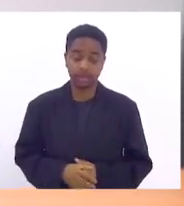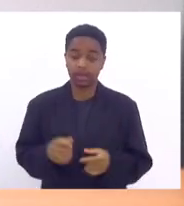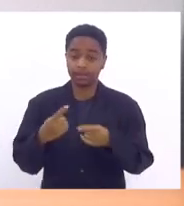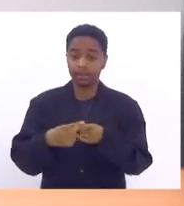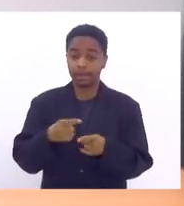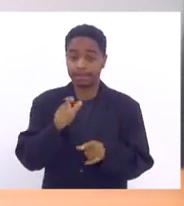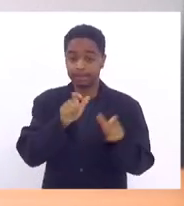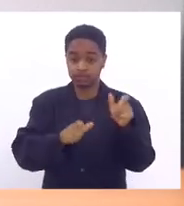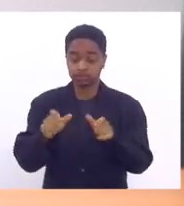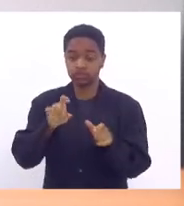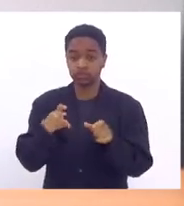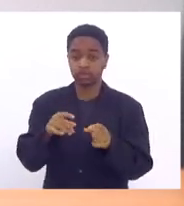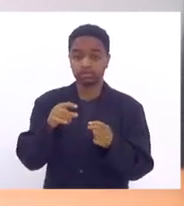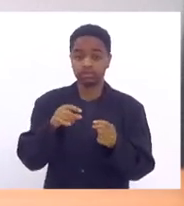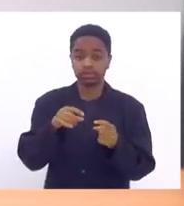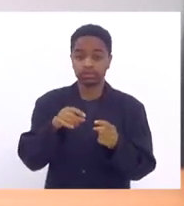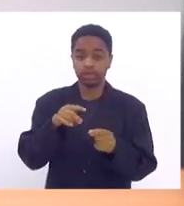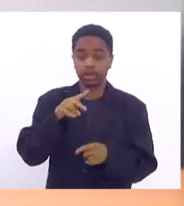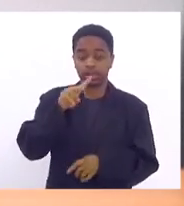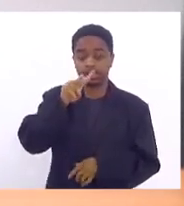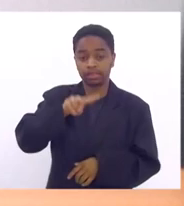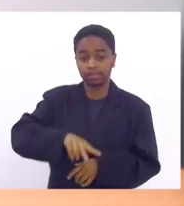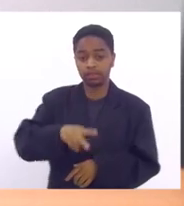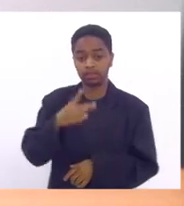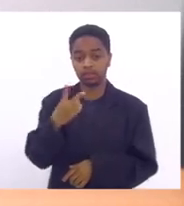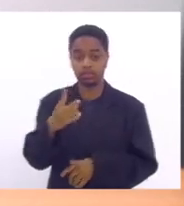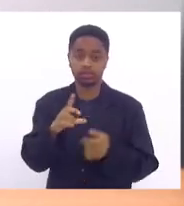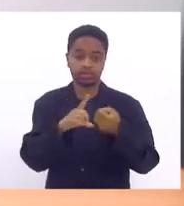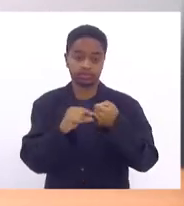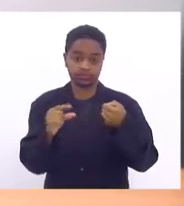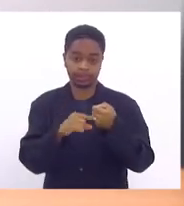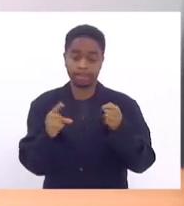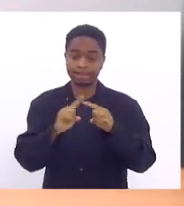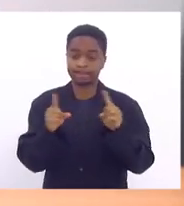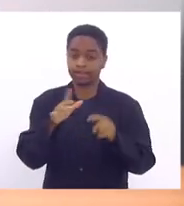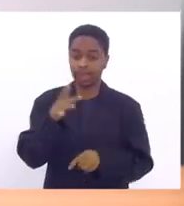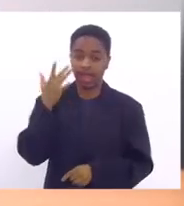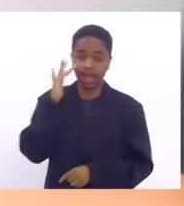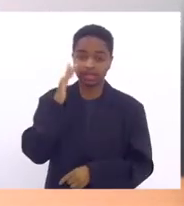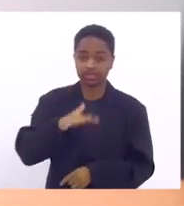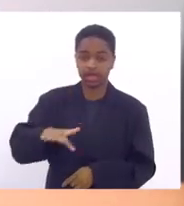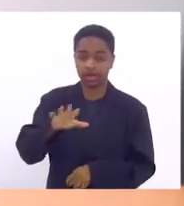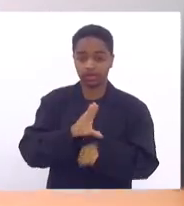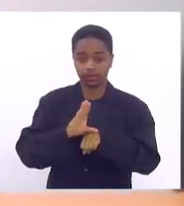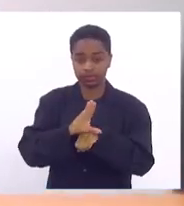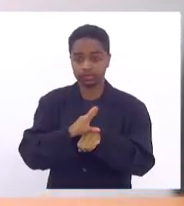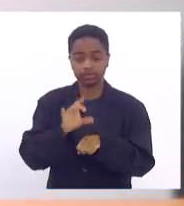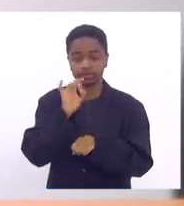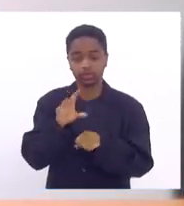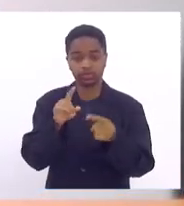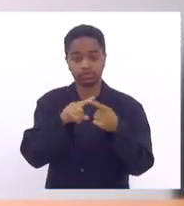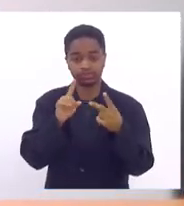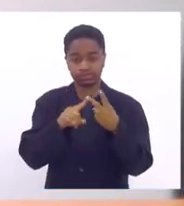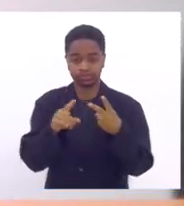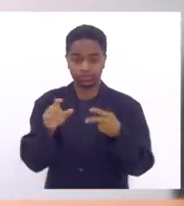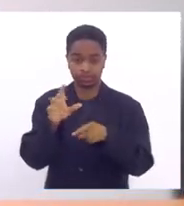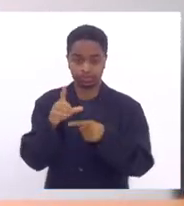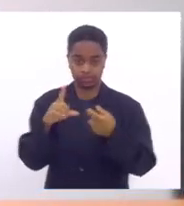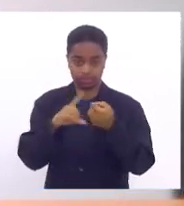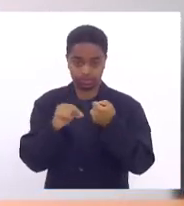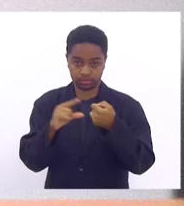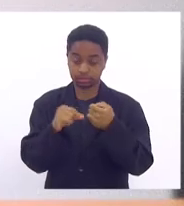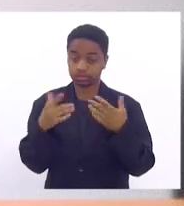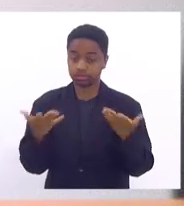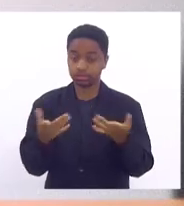só lê esses dois artigos e trata de todo o sistema ional a partir dele então o que que aconteceu no nosso caso